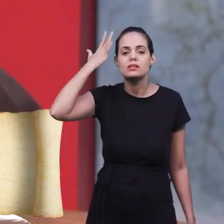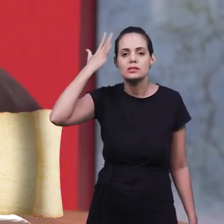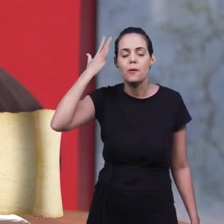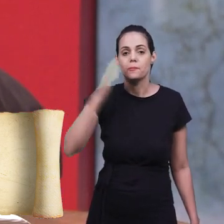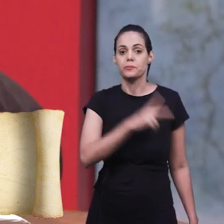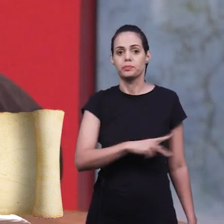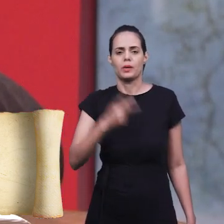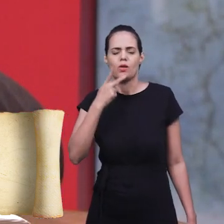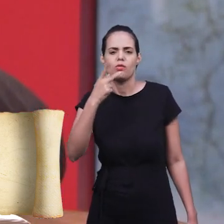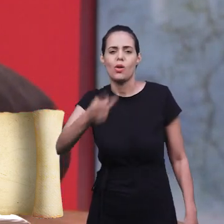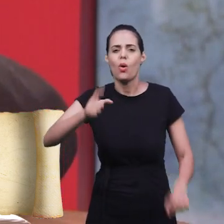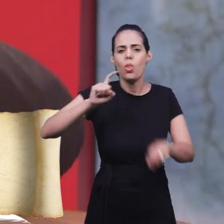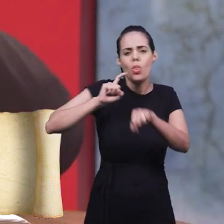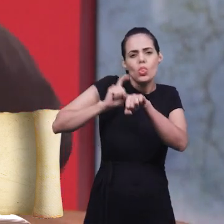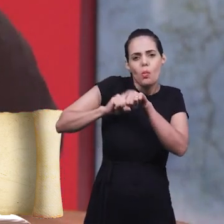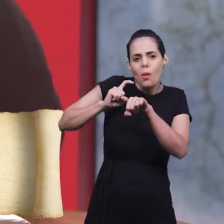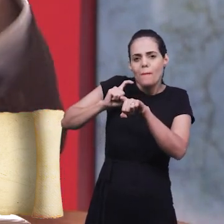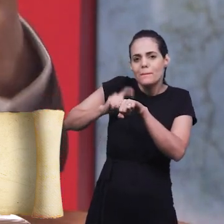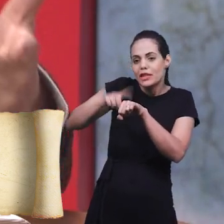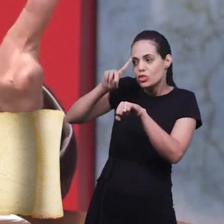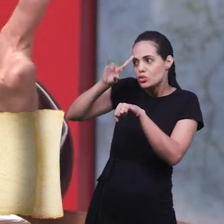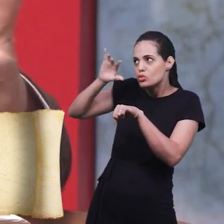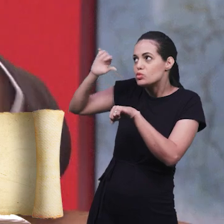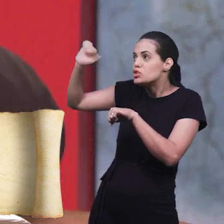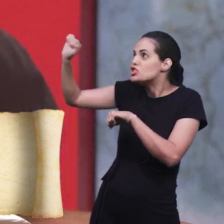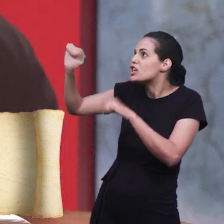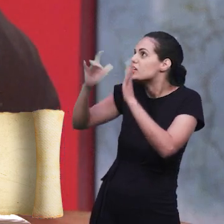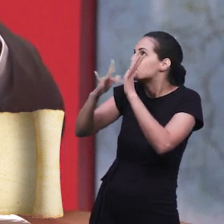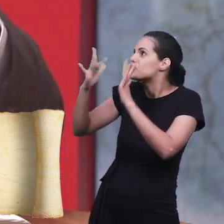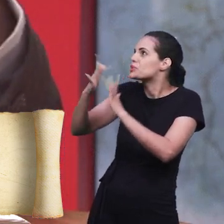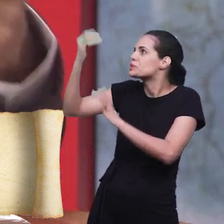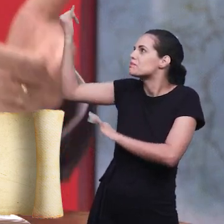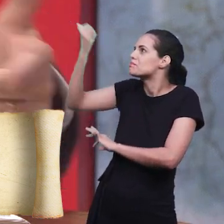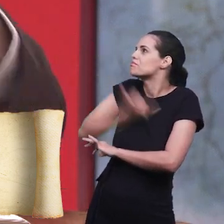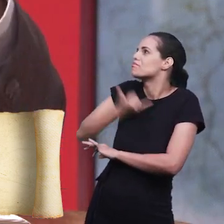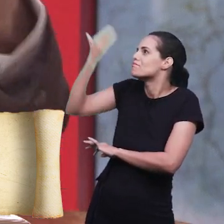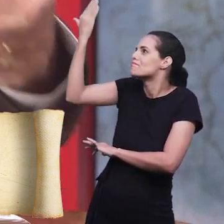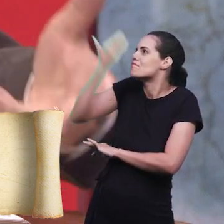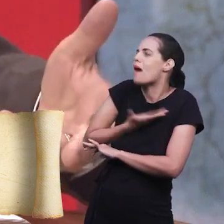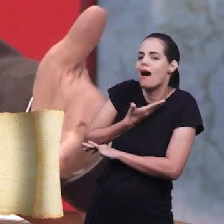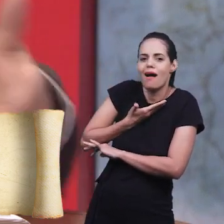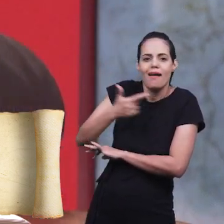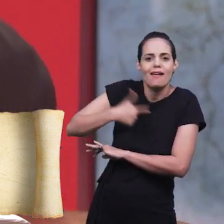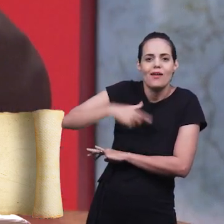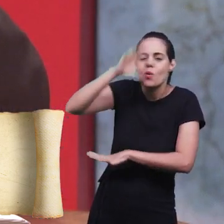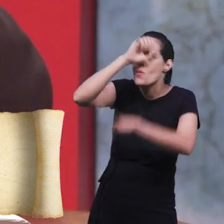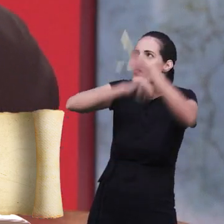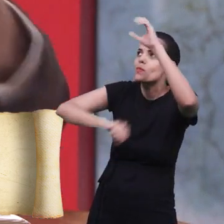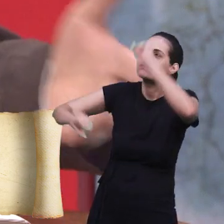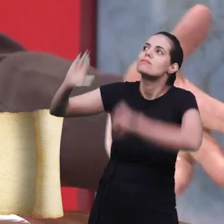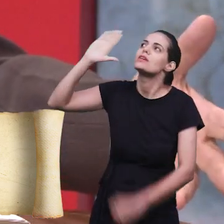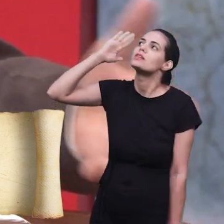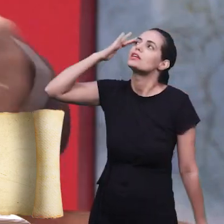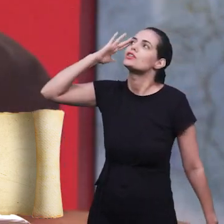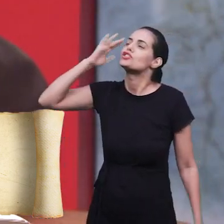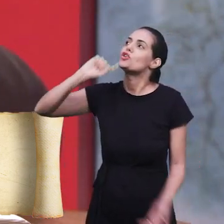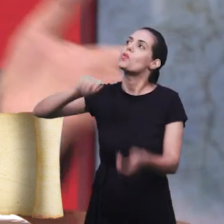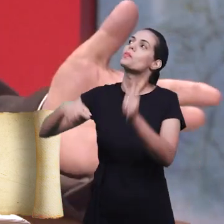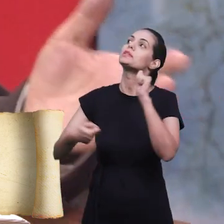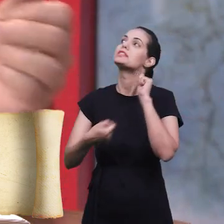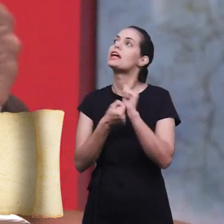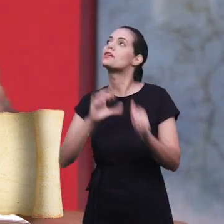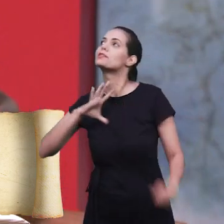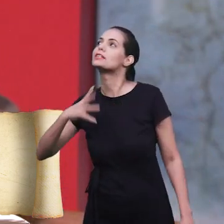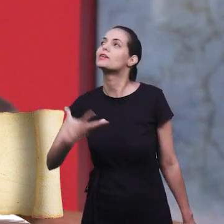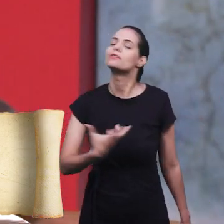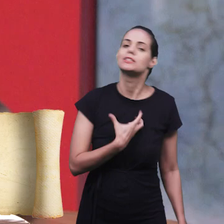que desde o momento que Jesus se revelou a ele compreendeu o mistério da salvação, o